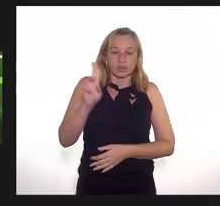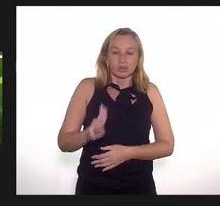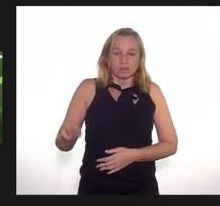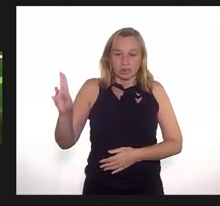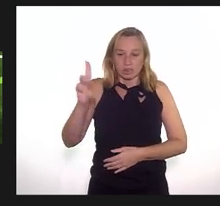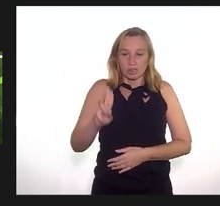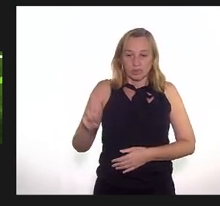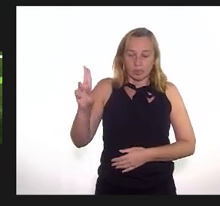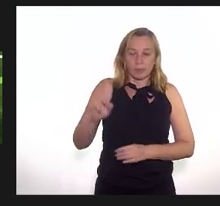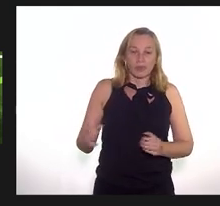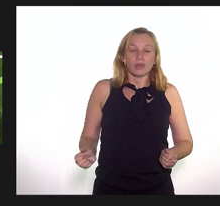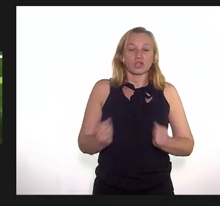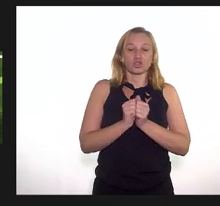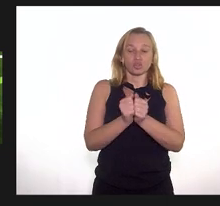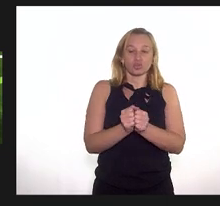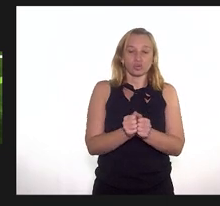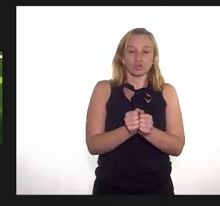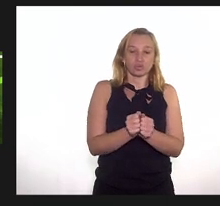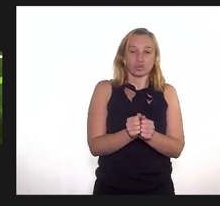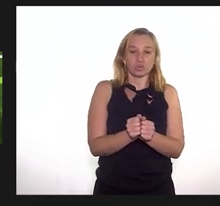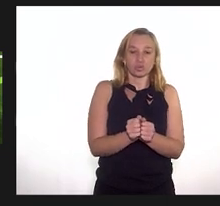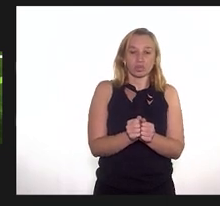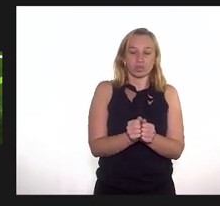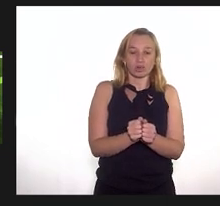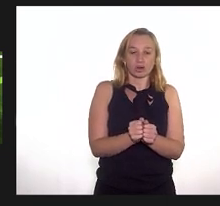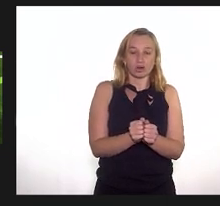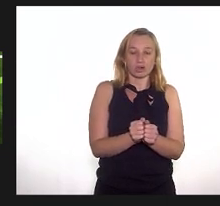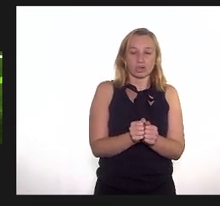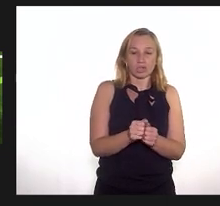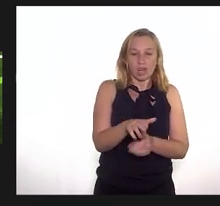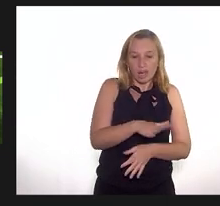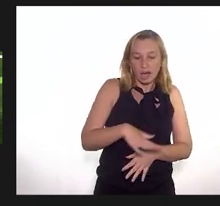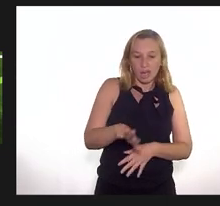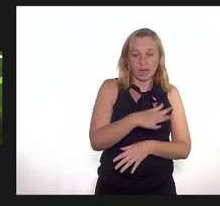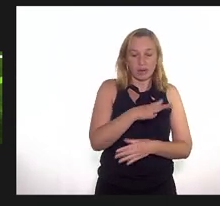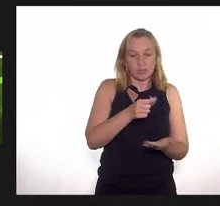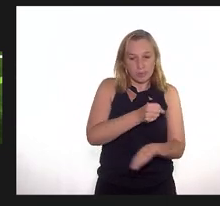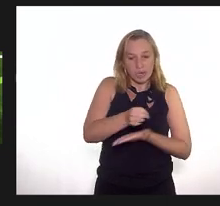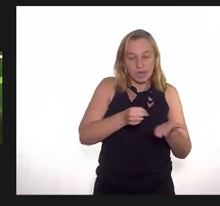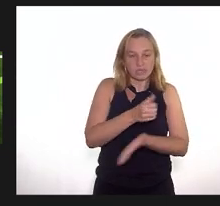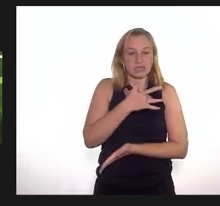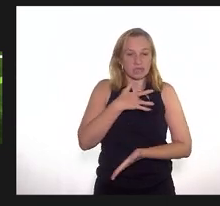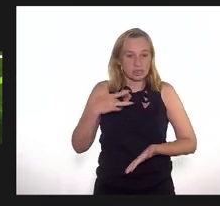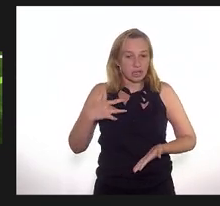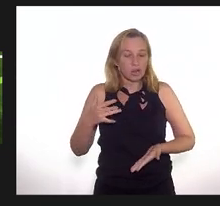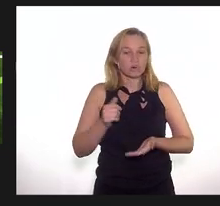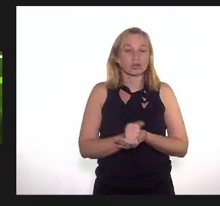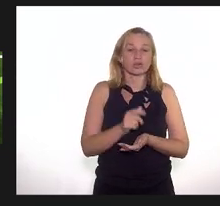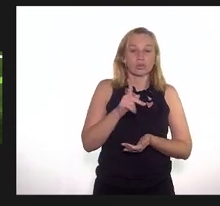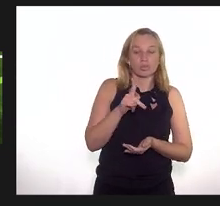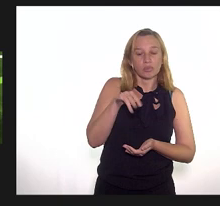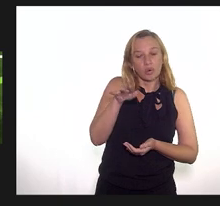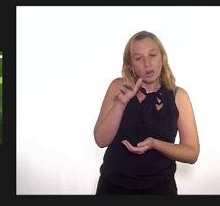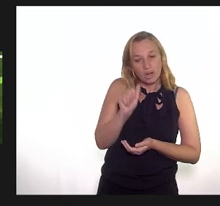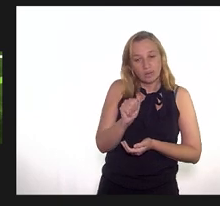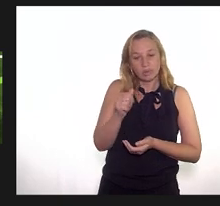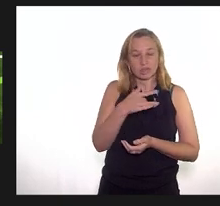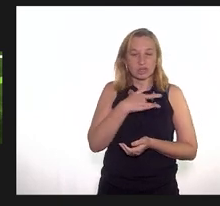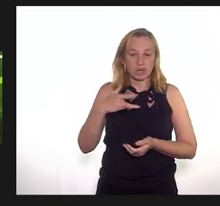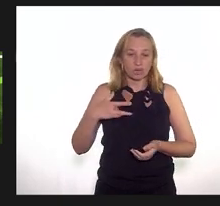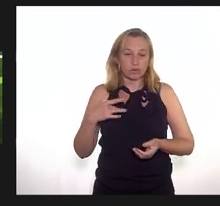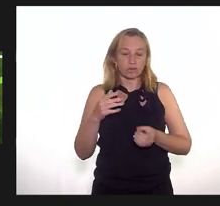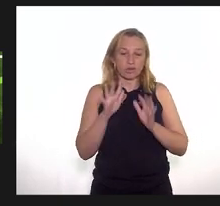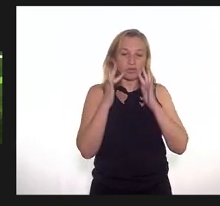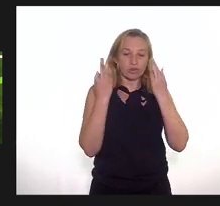universidades junto às unidades básicas de saúde, junto aos programas de saúde da família, né, no sentido